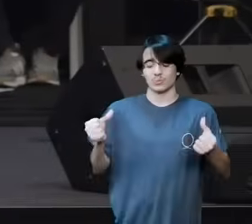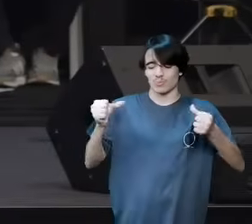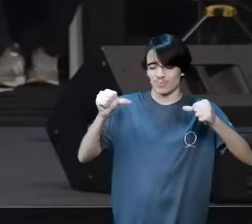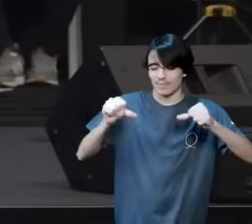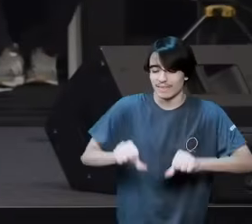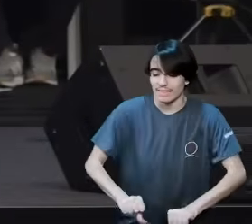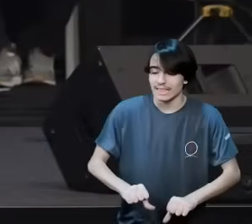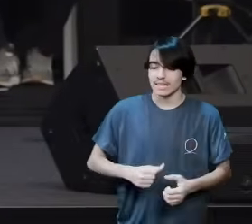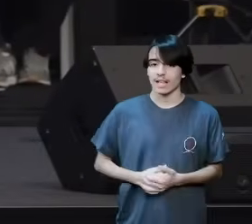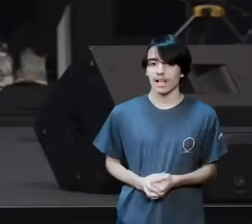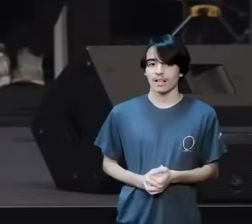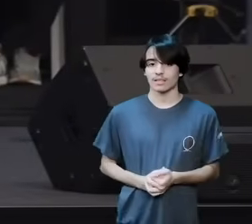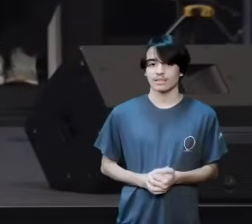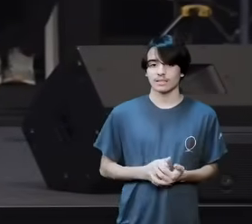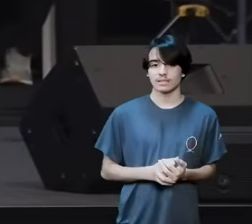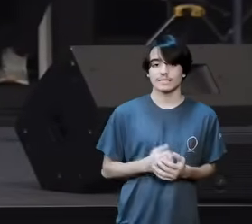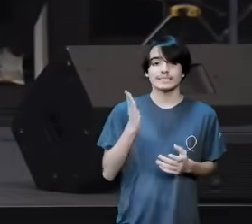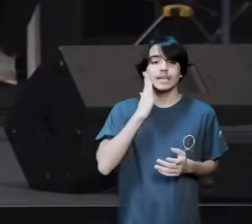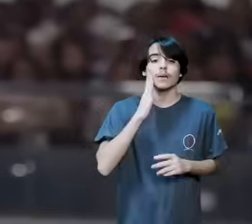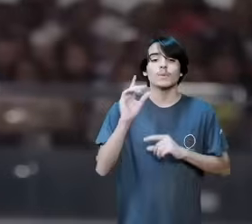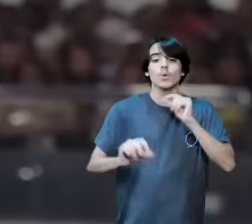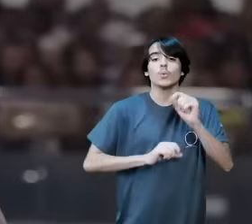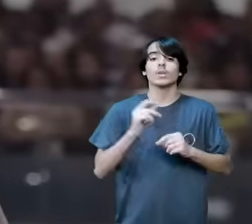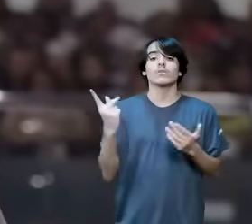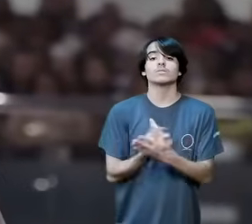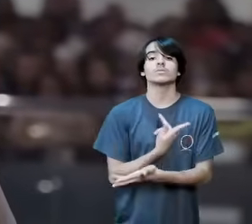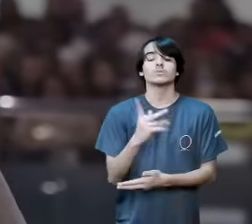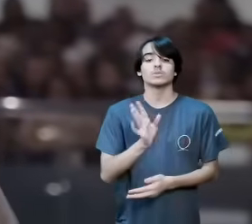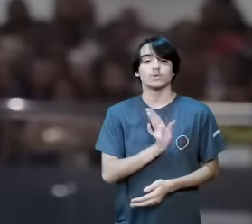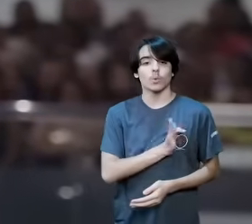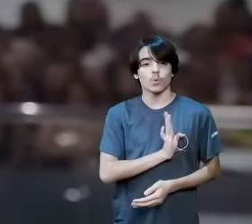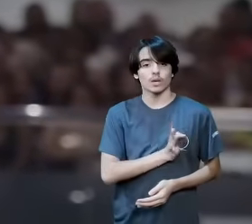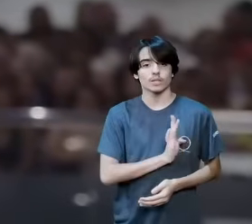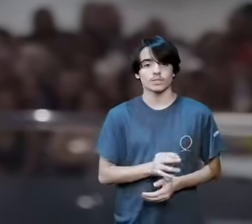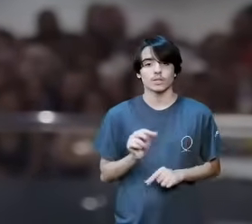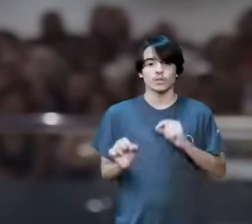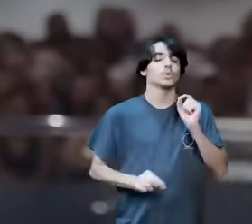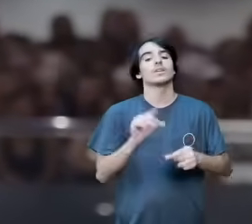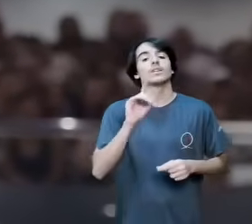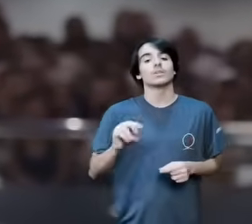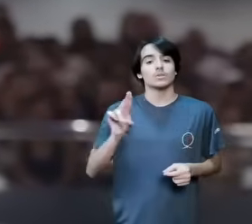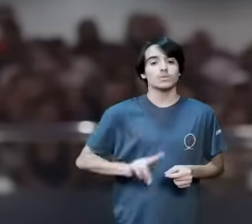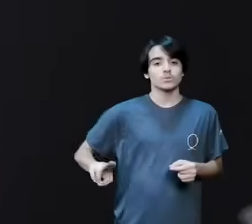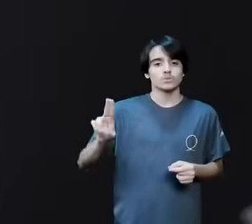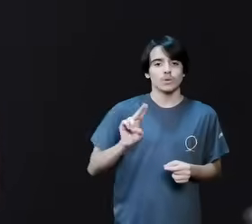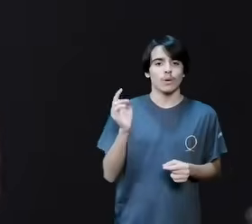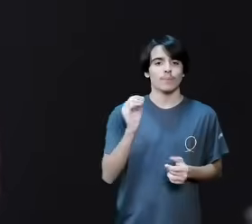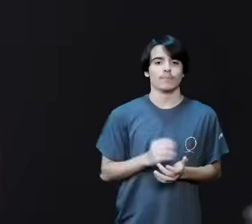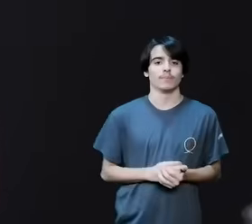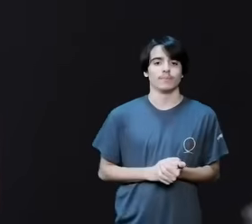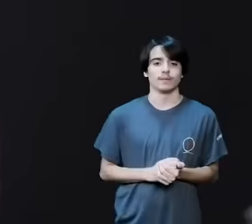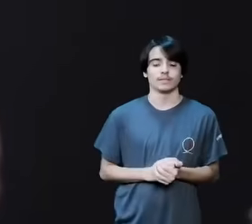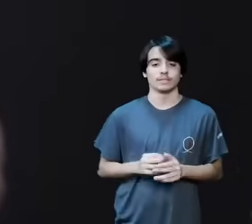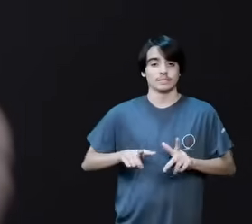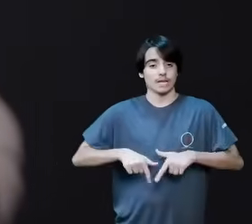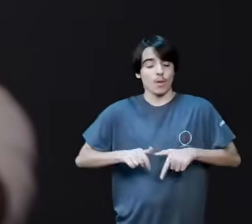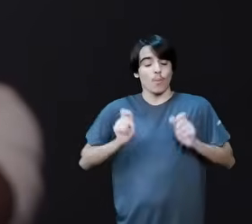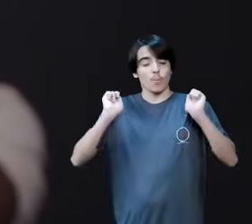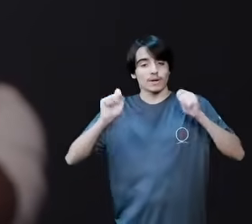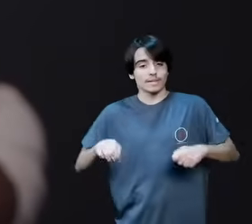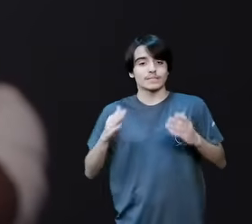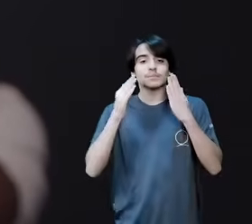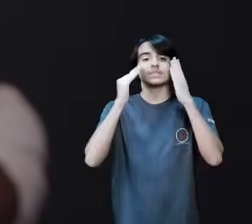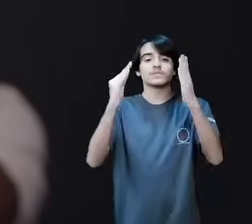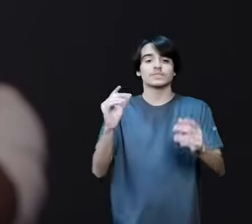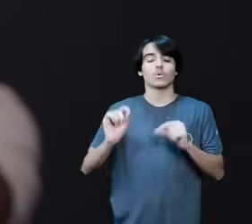humilhar, para saber o que se passava no teu coração e o que foi que Deus usou para que Israel pudesse manifestar